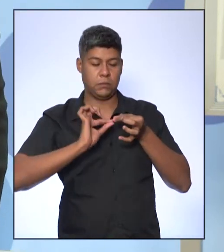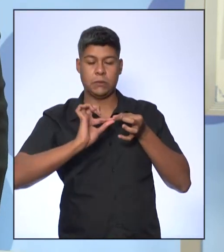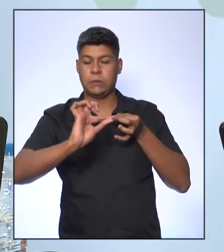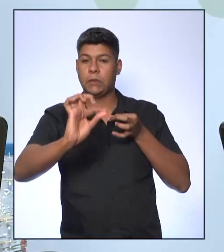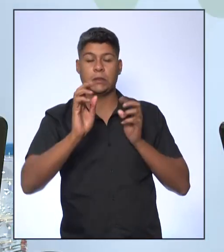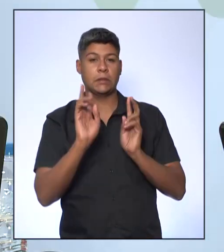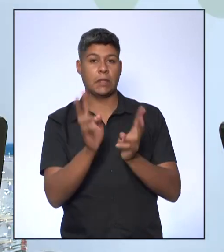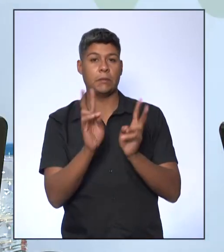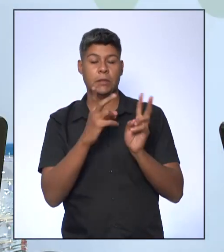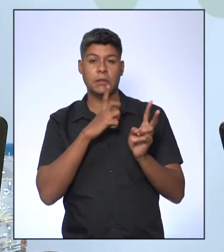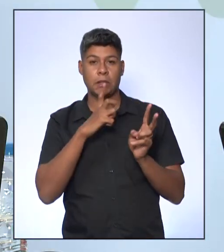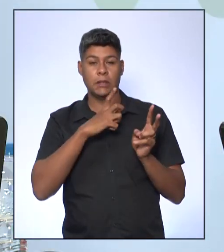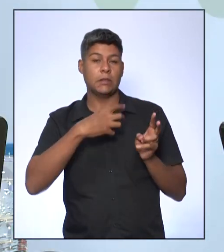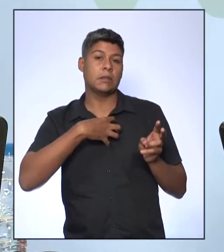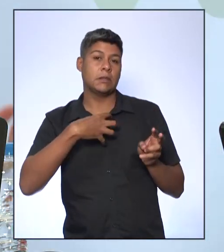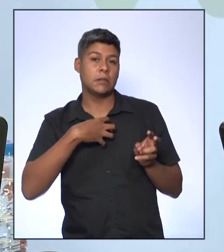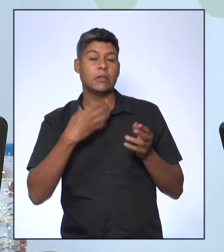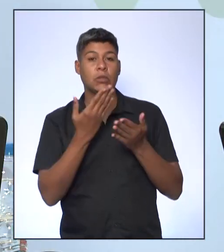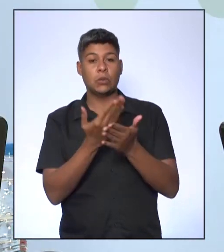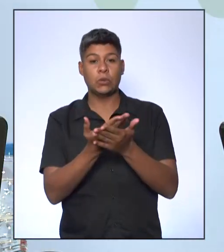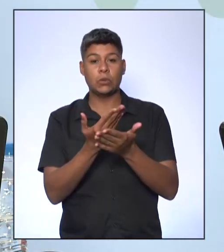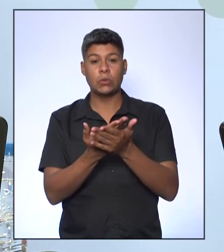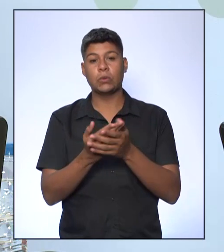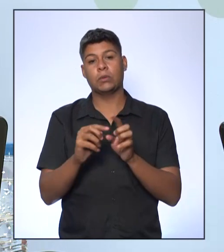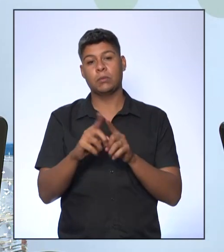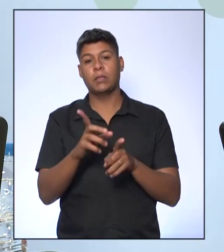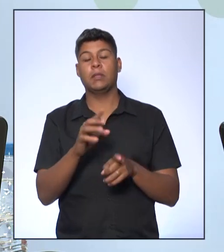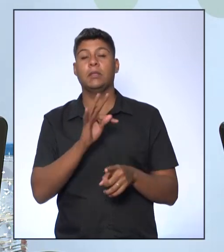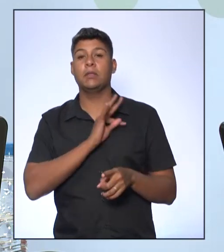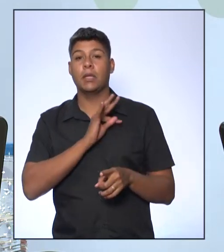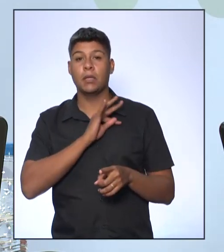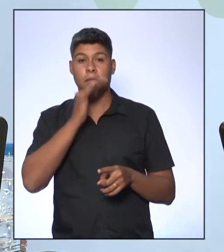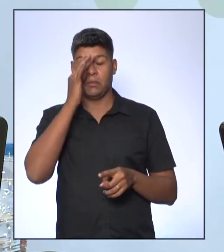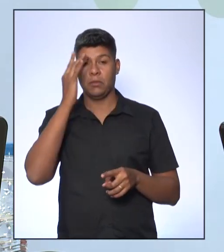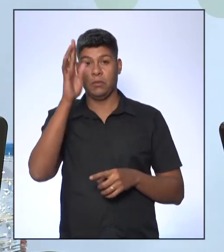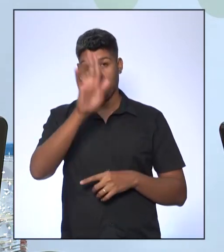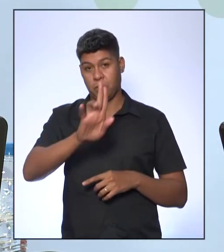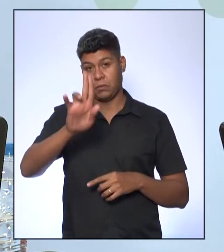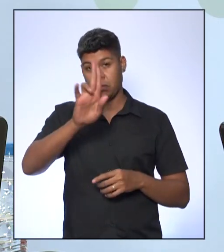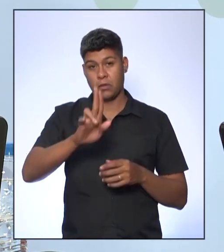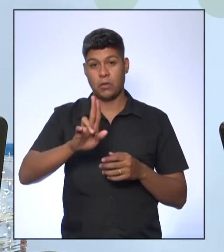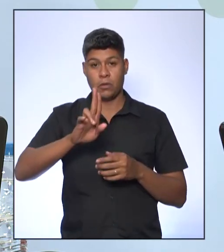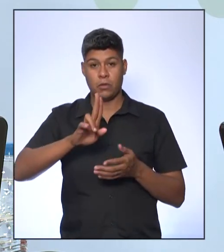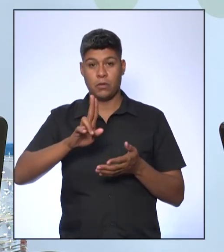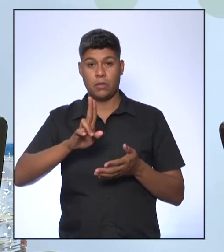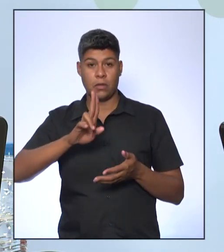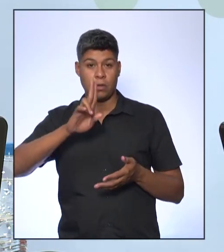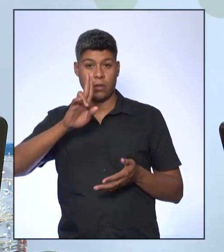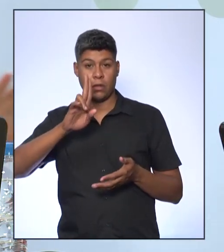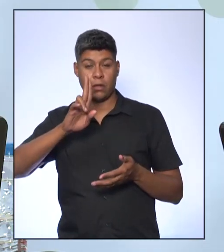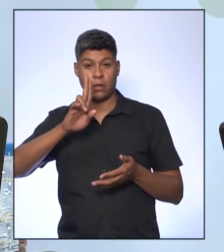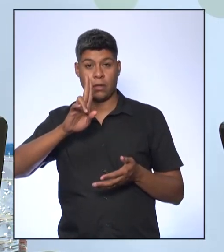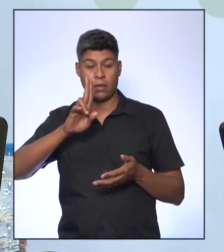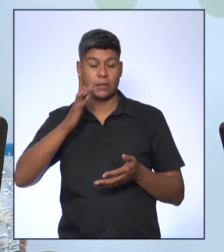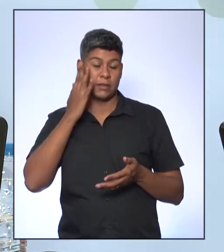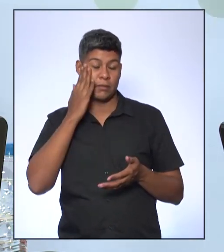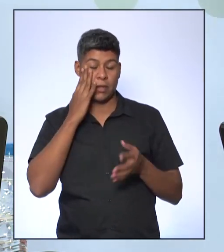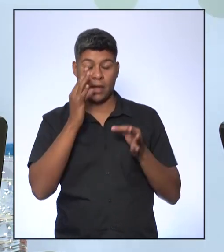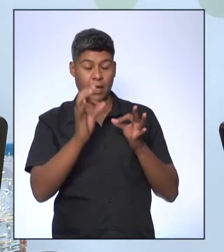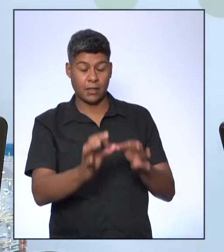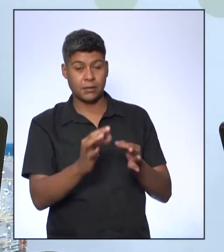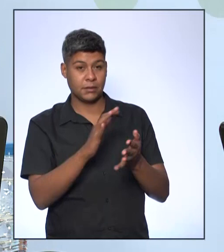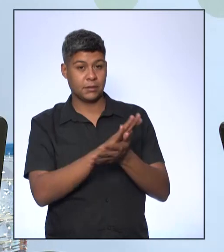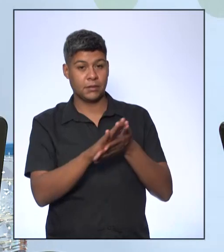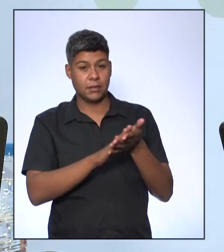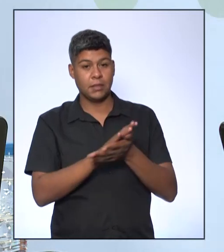tem um conceito que a gente estuda, mas é muito mais técnico, né? O pessoal para a universidade que discorda um pouquinho disso, né? Mas Isso é verdade. não cabe a